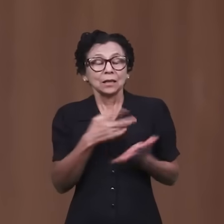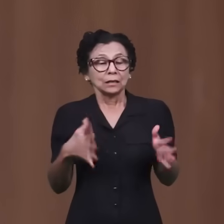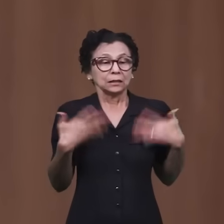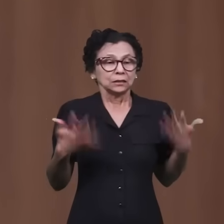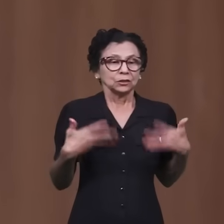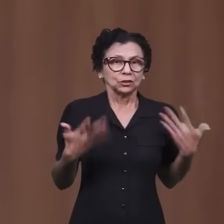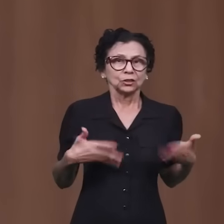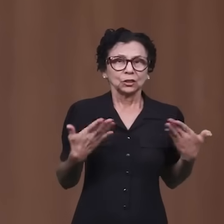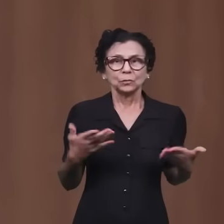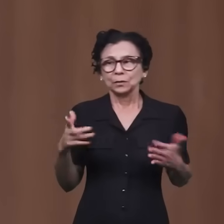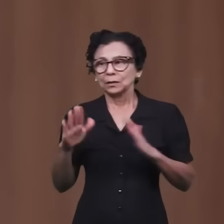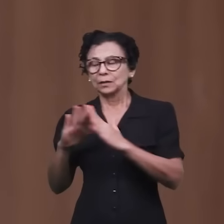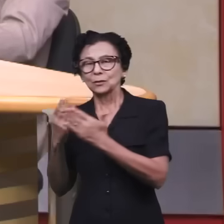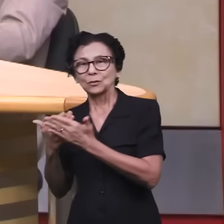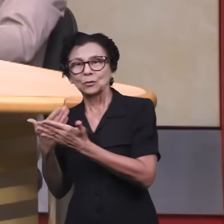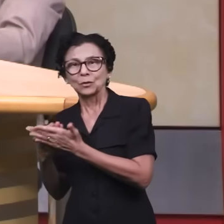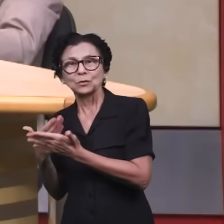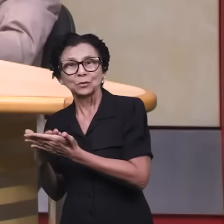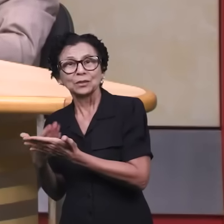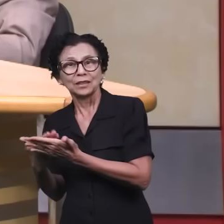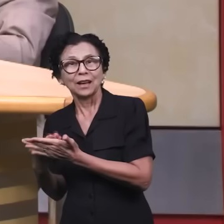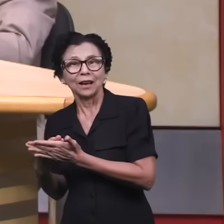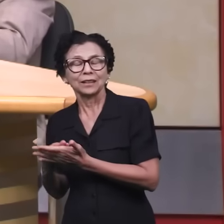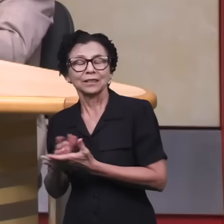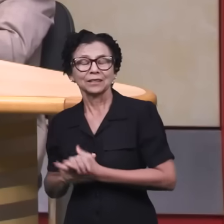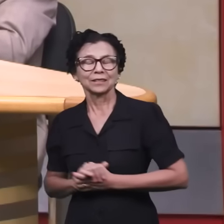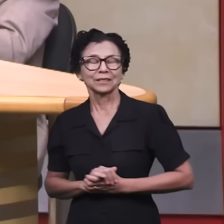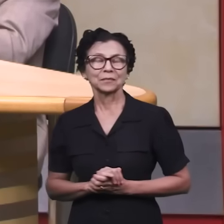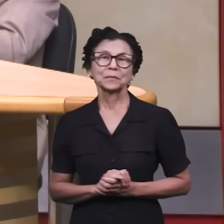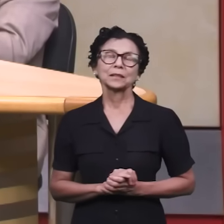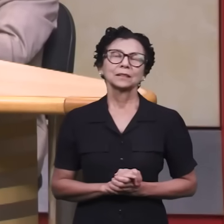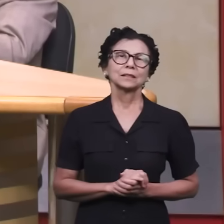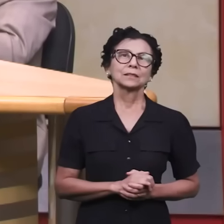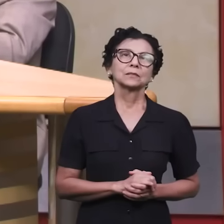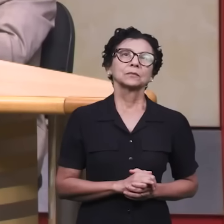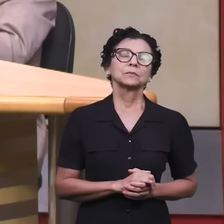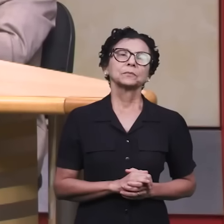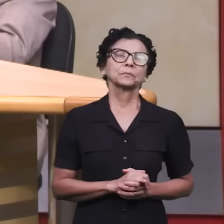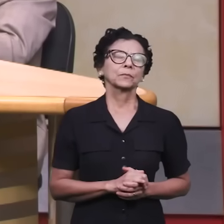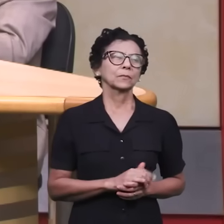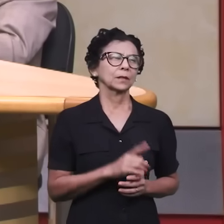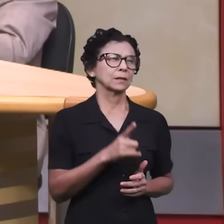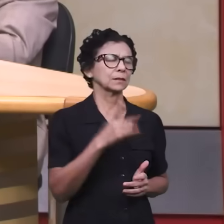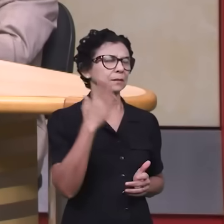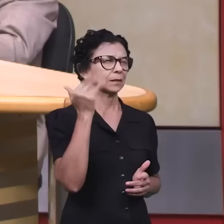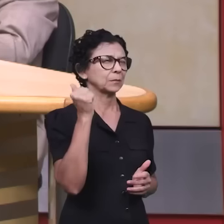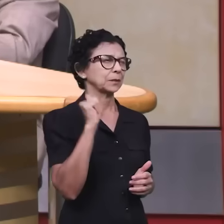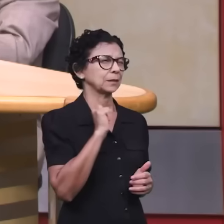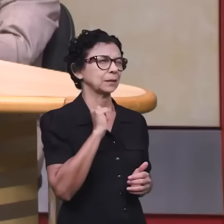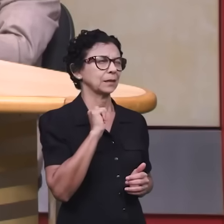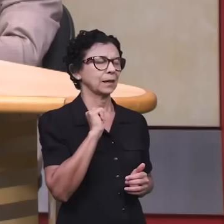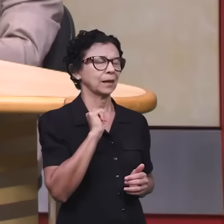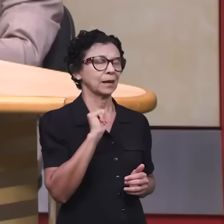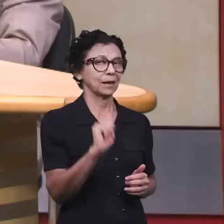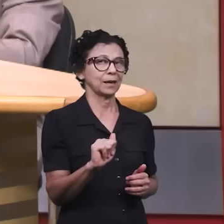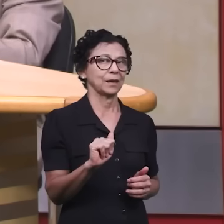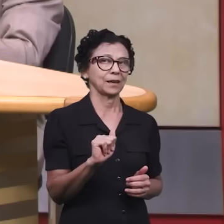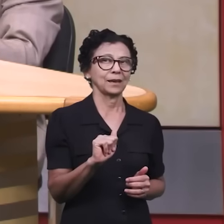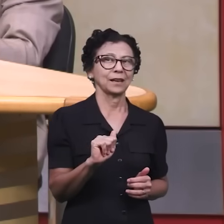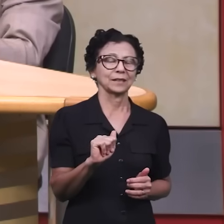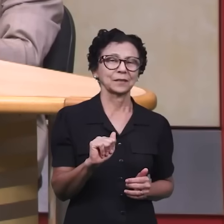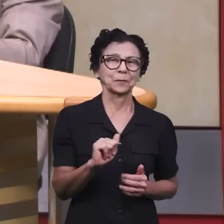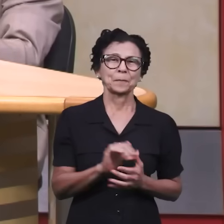eles estudarem mais na escola, a ponto de os próprios professores terem mencionado isso. Você sabe que